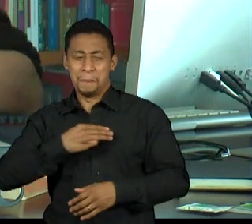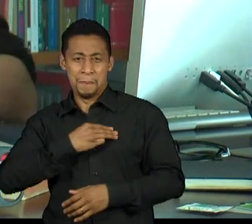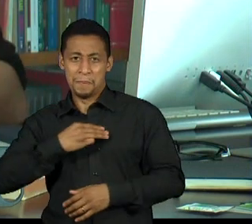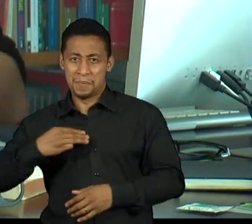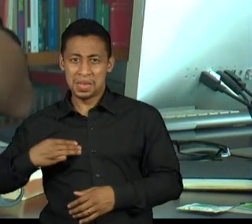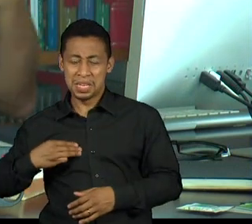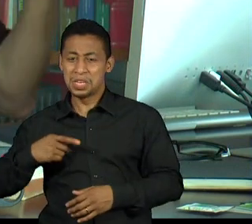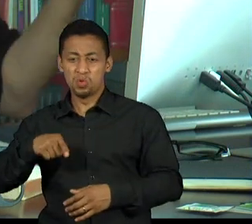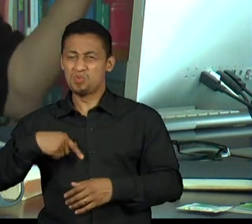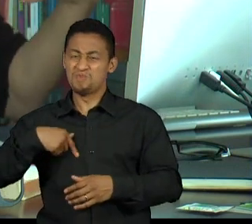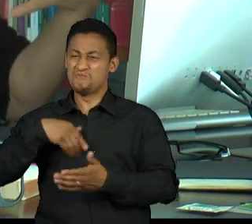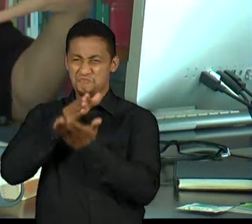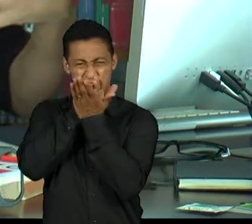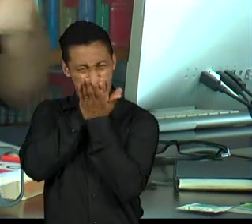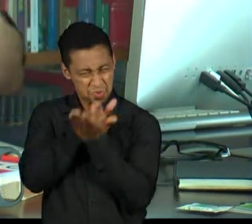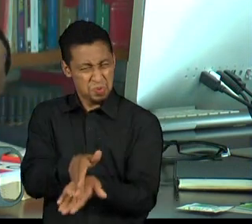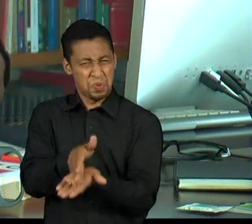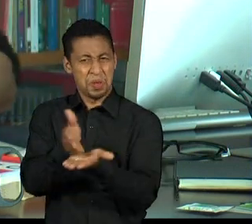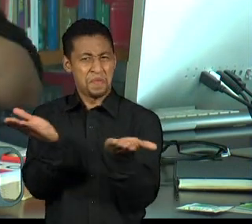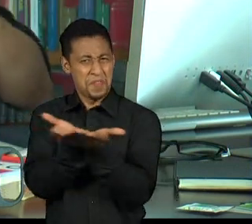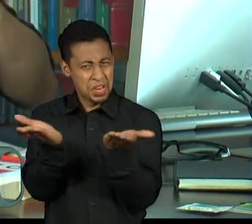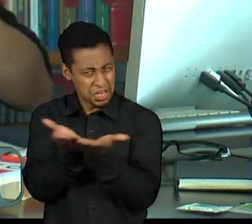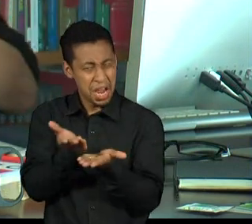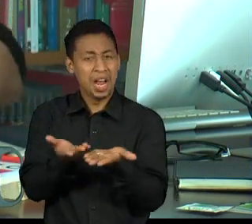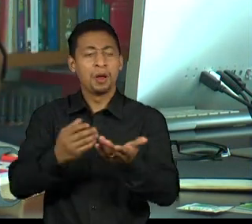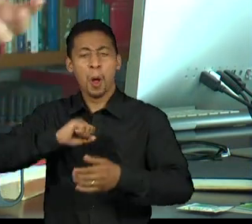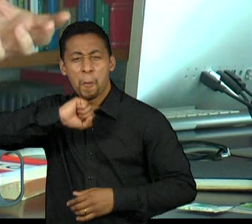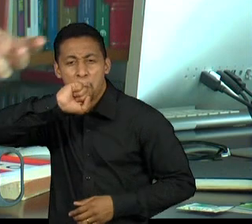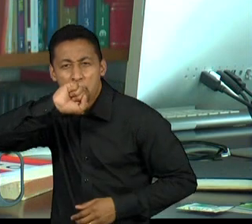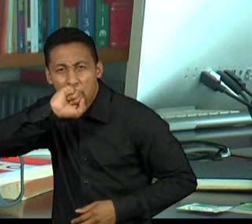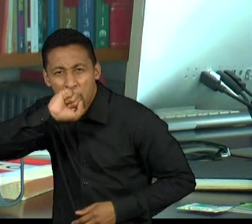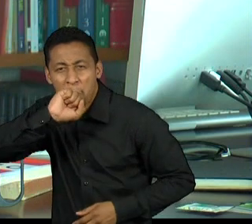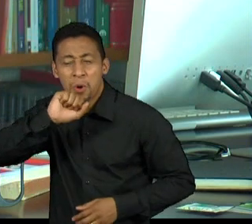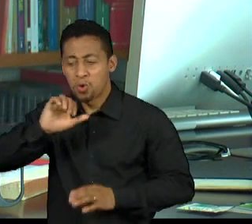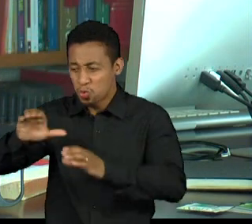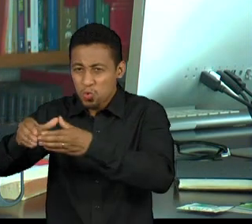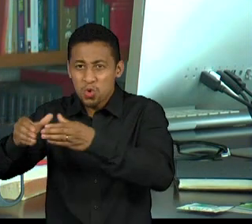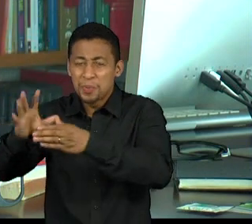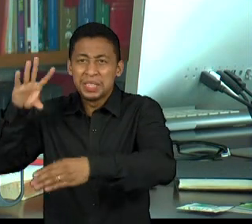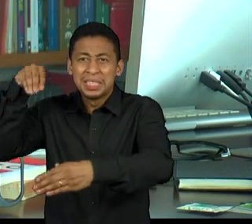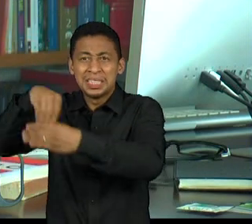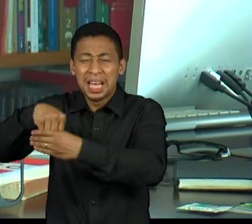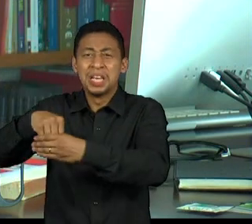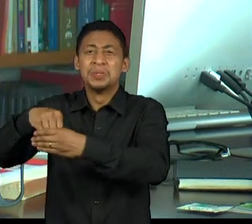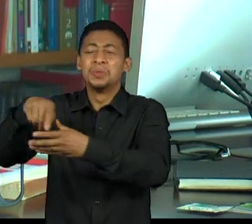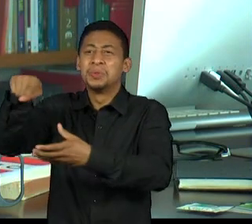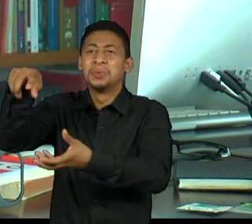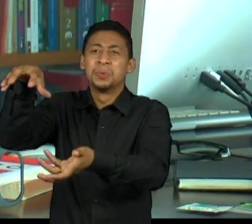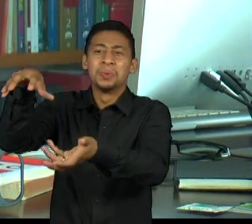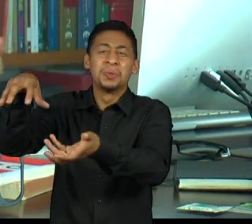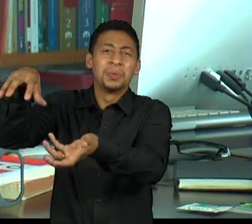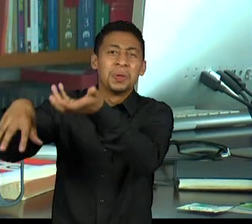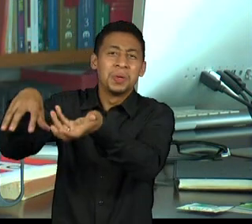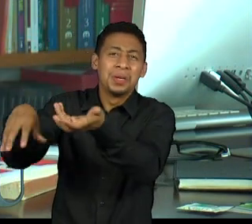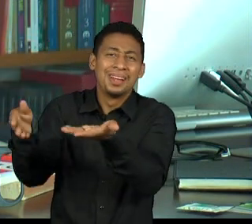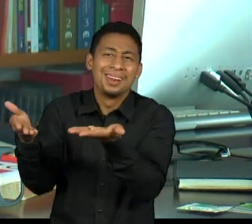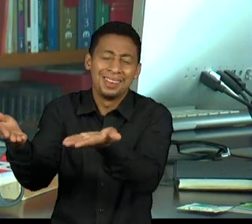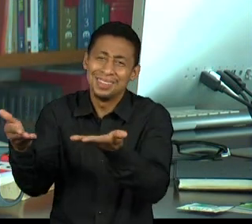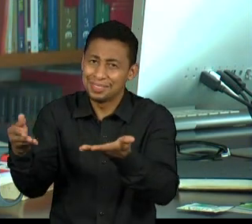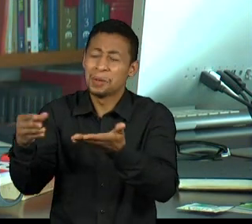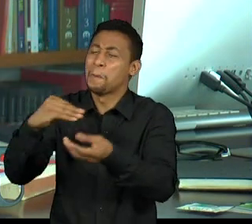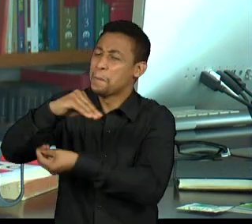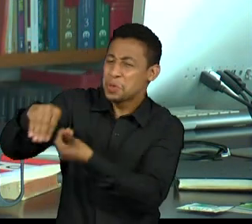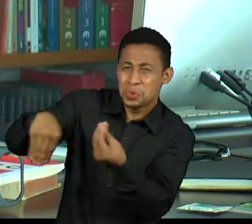terrivelmente evangélicos, com bispos, muitos bispos do Congresso. Essa mistura da política com a religião